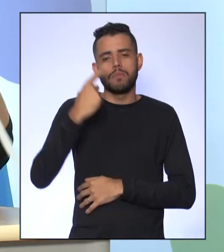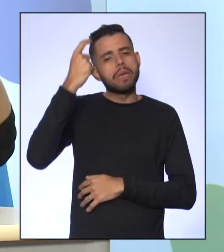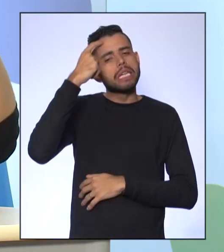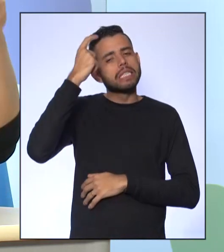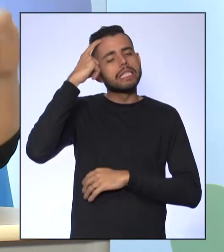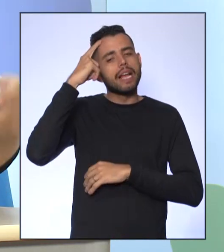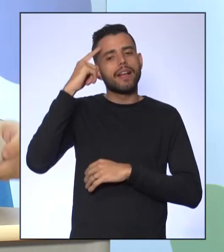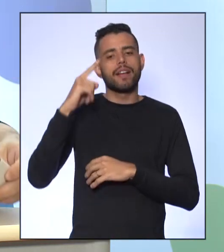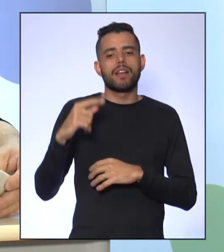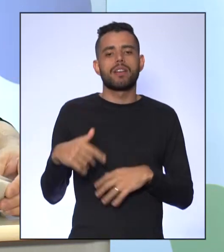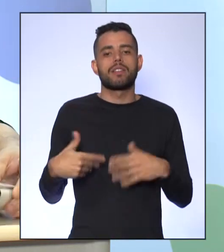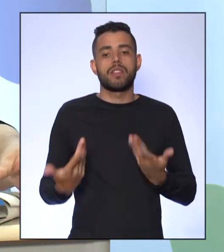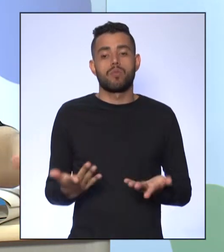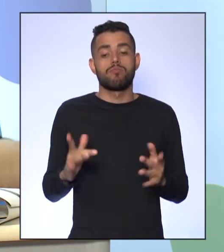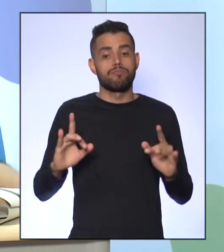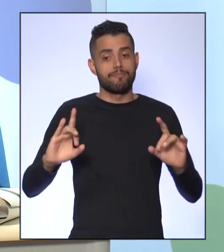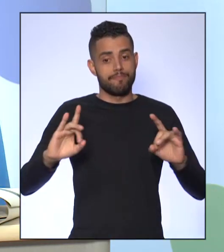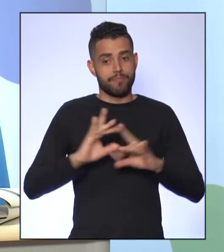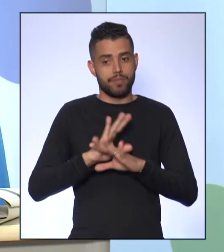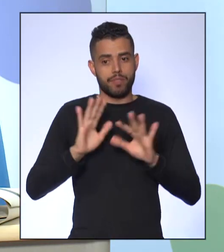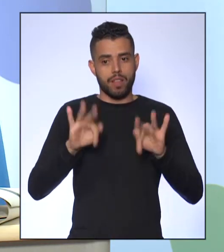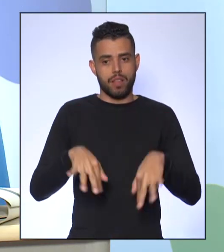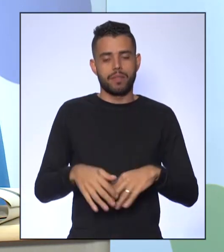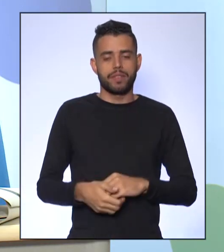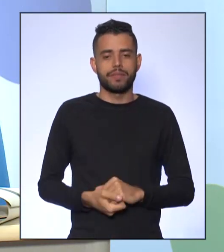já encerra, né?